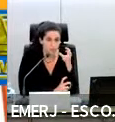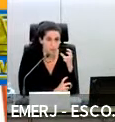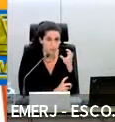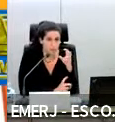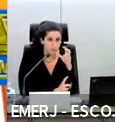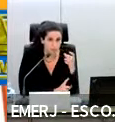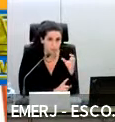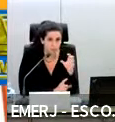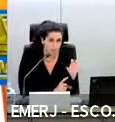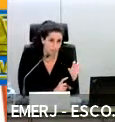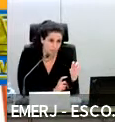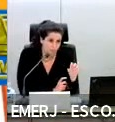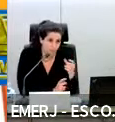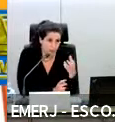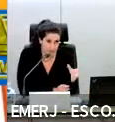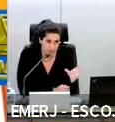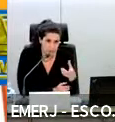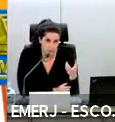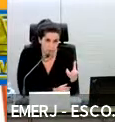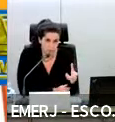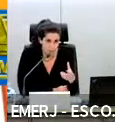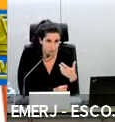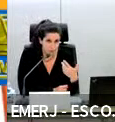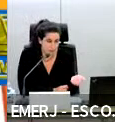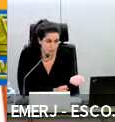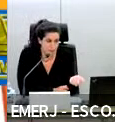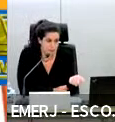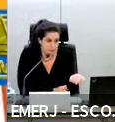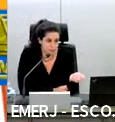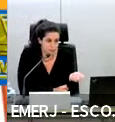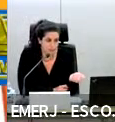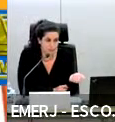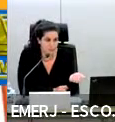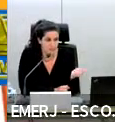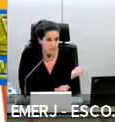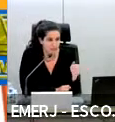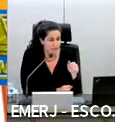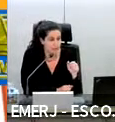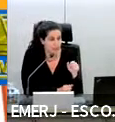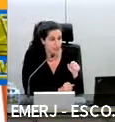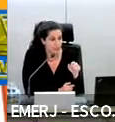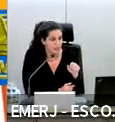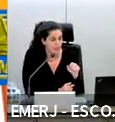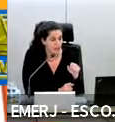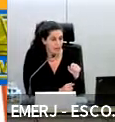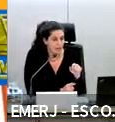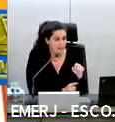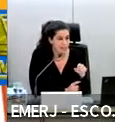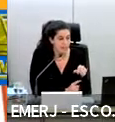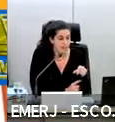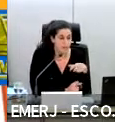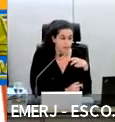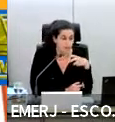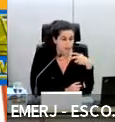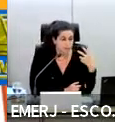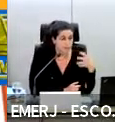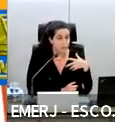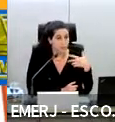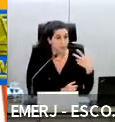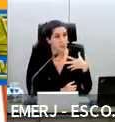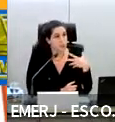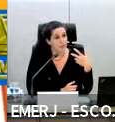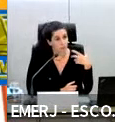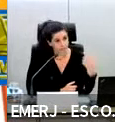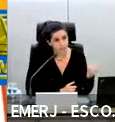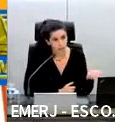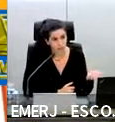muito uma problemática nos dados quantitativos que estavam sendo apresentados. E a gente começou a se questionar